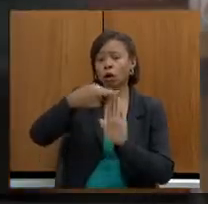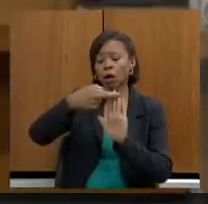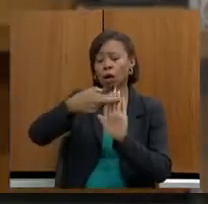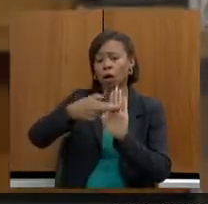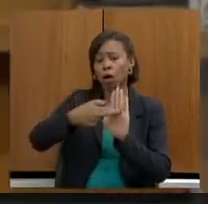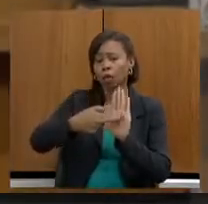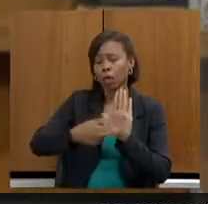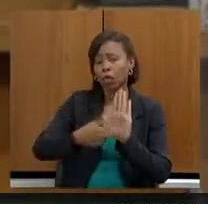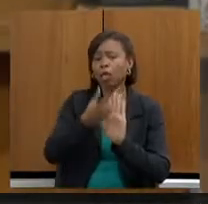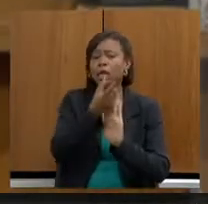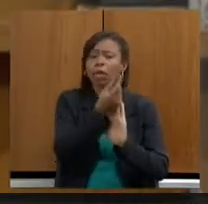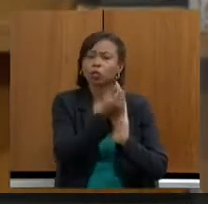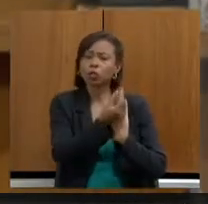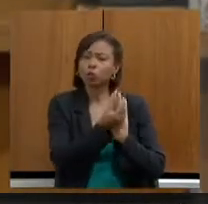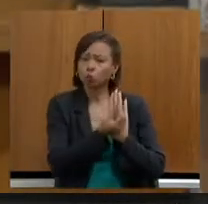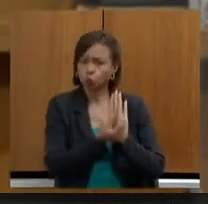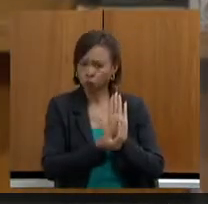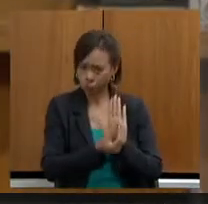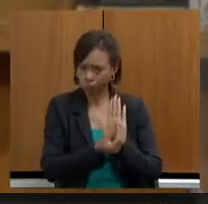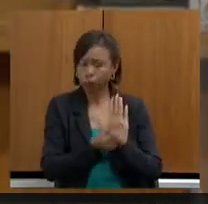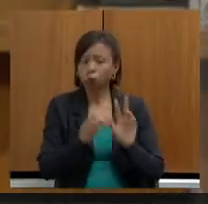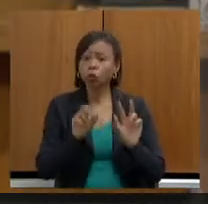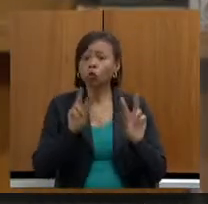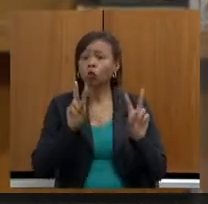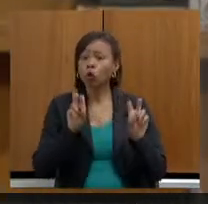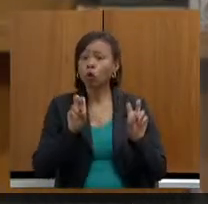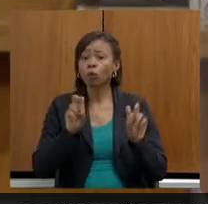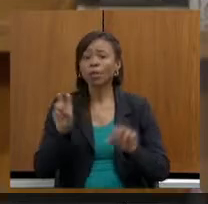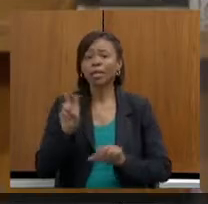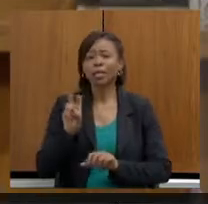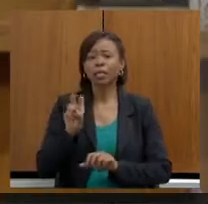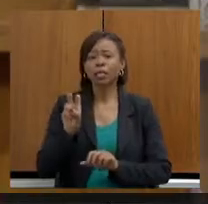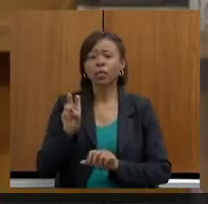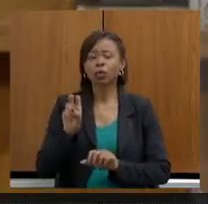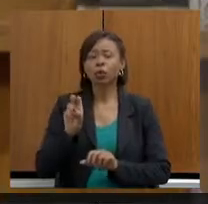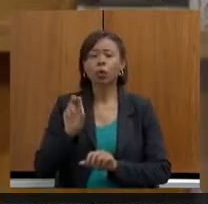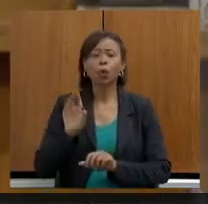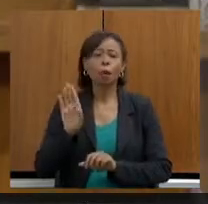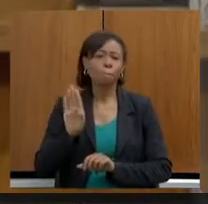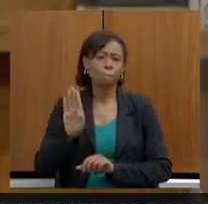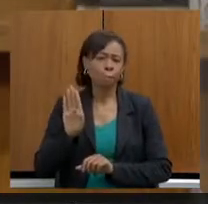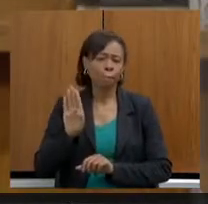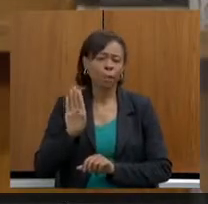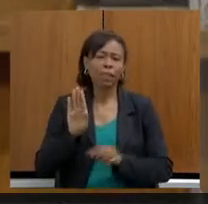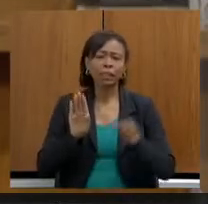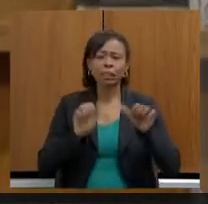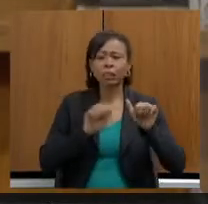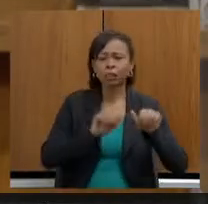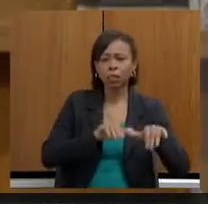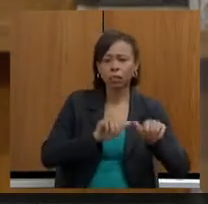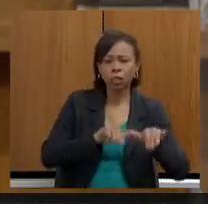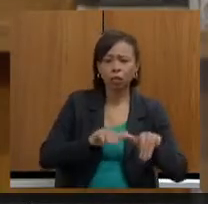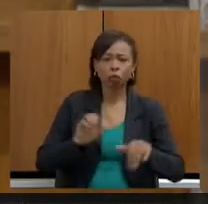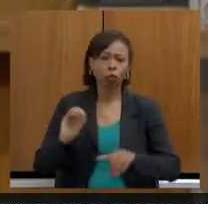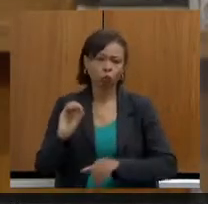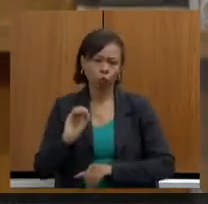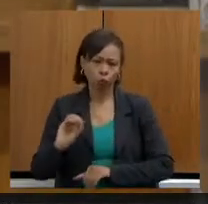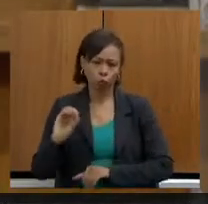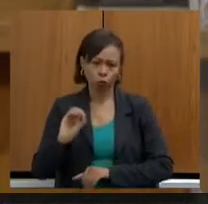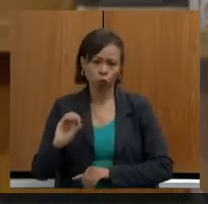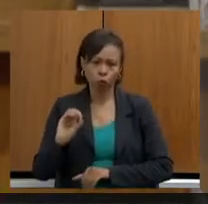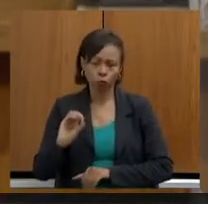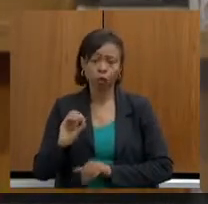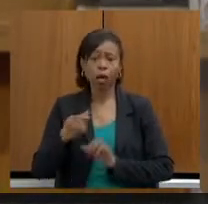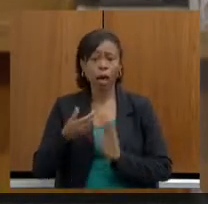da execução orçamentária né no que se refere ao 5º bimestre é setembro e outubro e ele traz ali